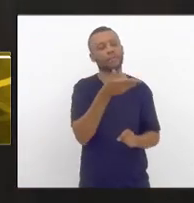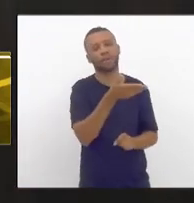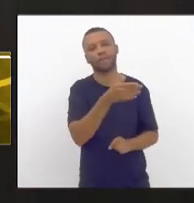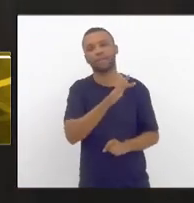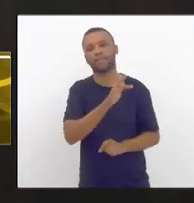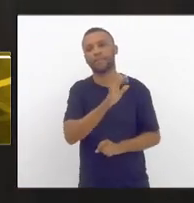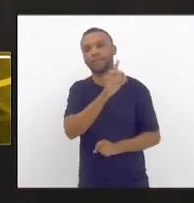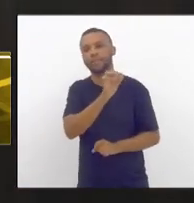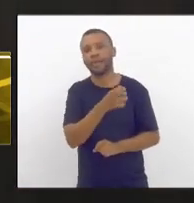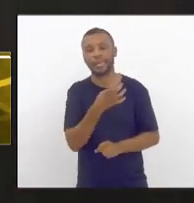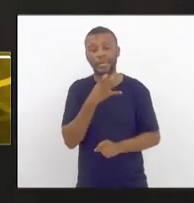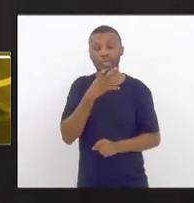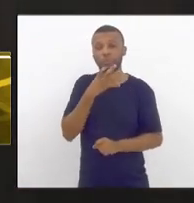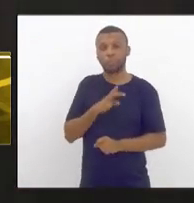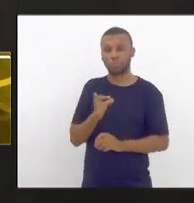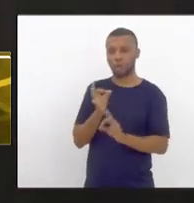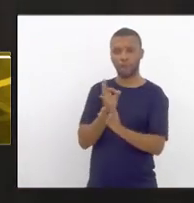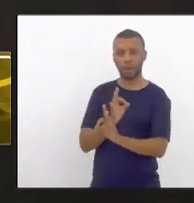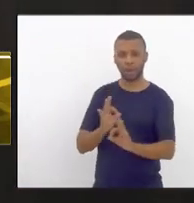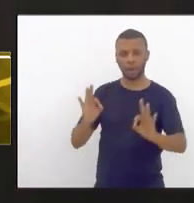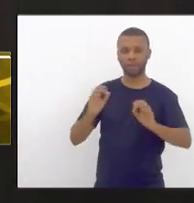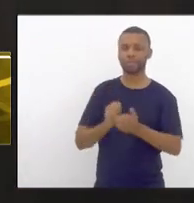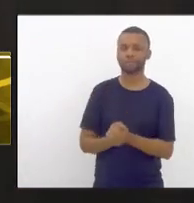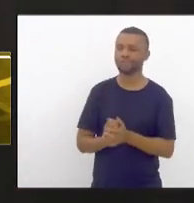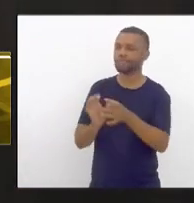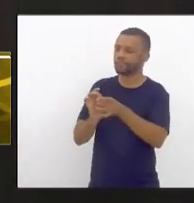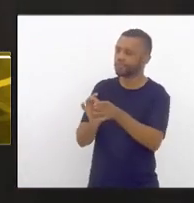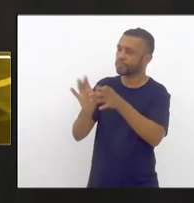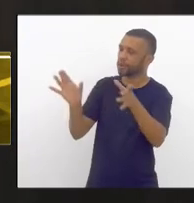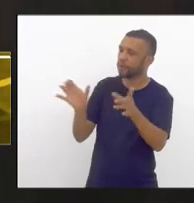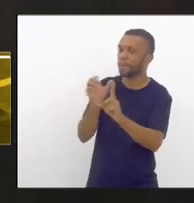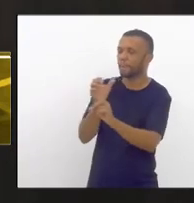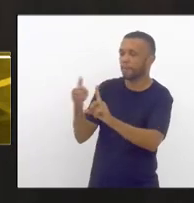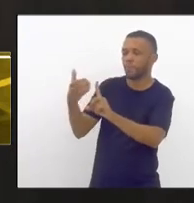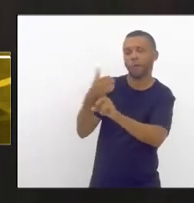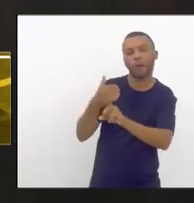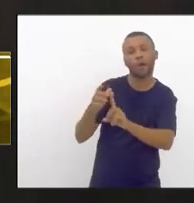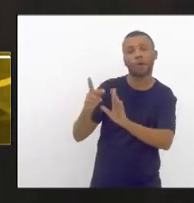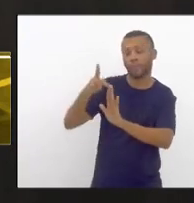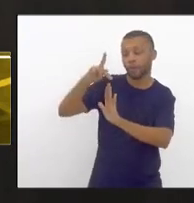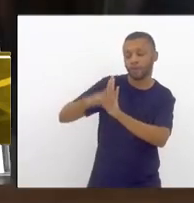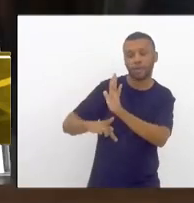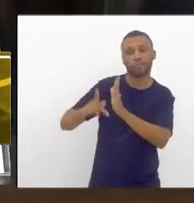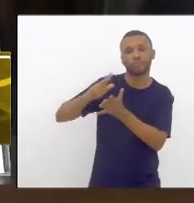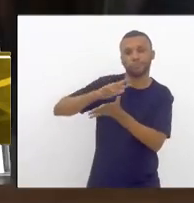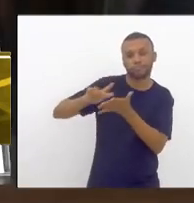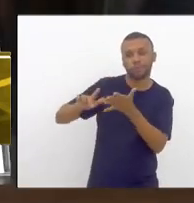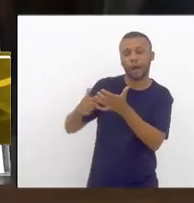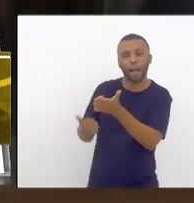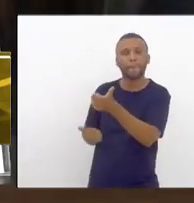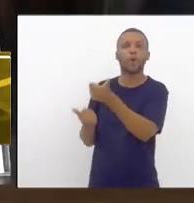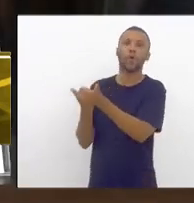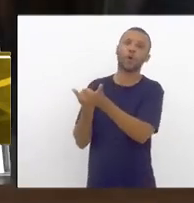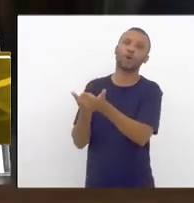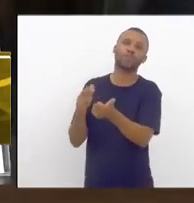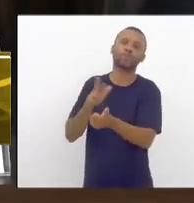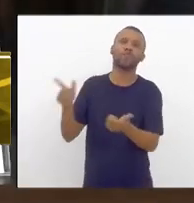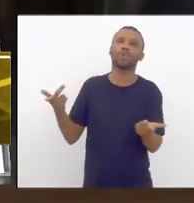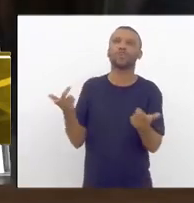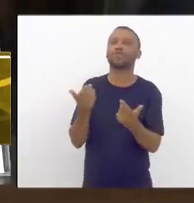sem mal me conhecer abriu todas as portas me apoiou em todos os projetos e não apoiou da boca para fora apoiou de